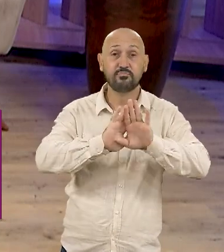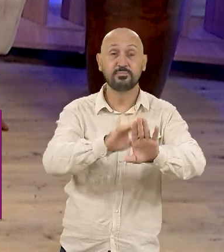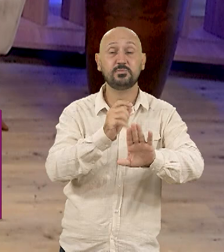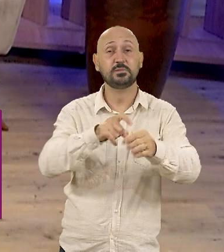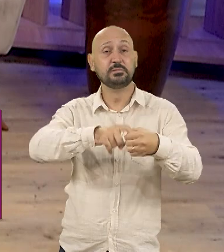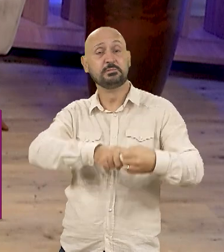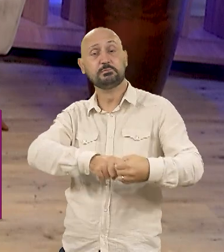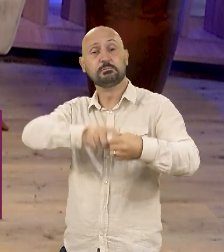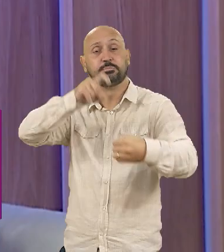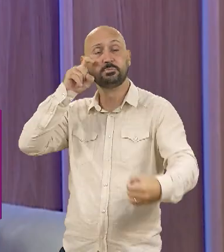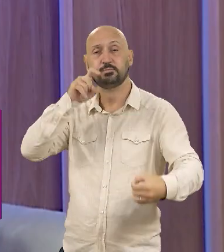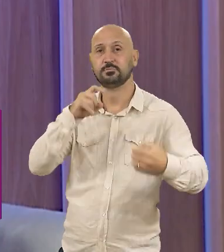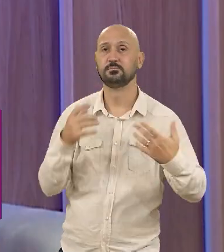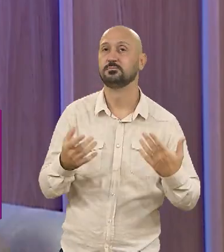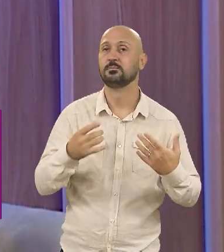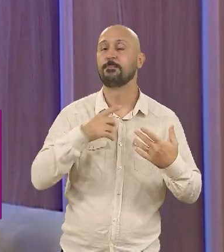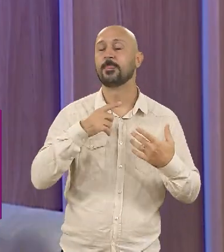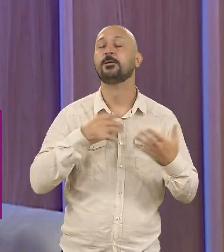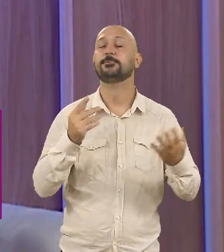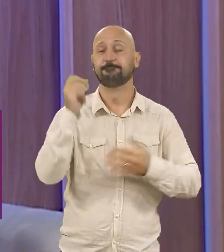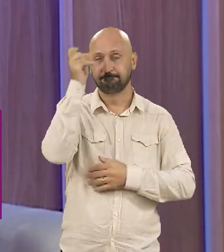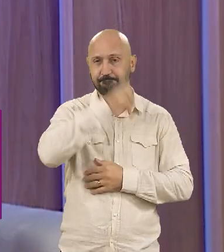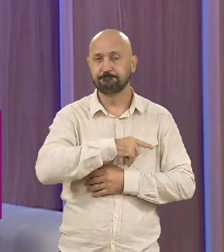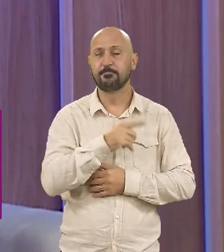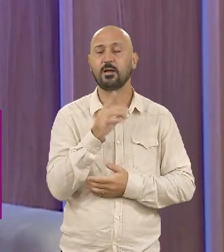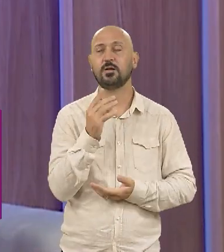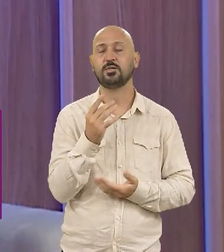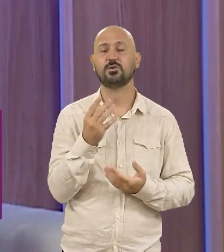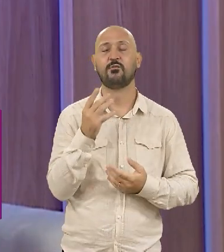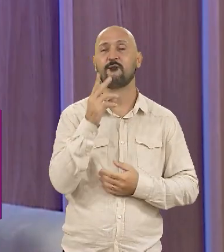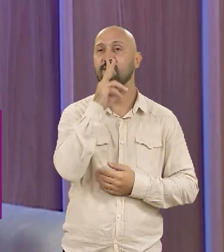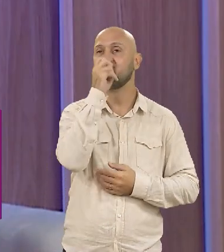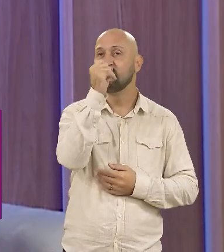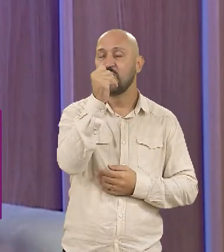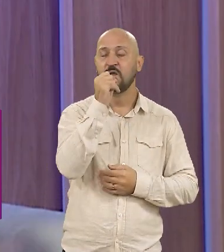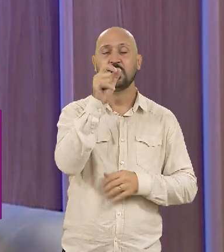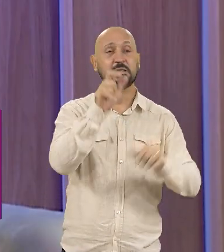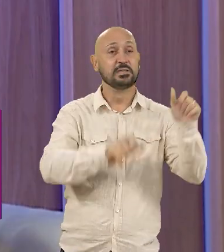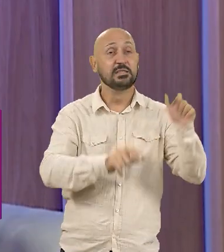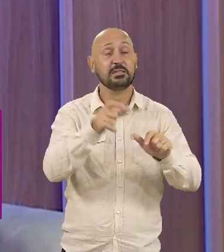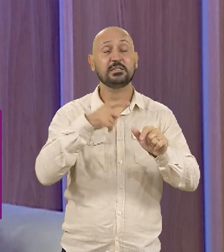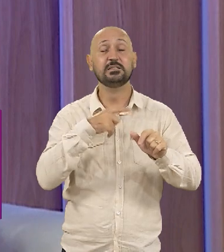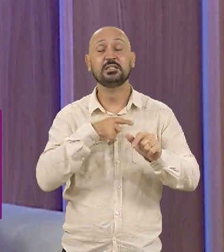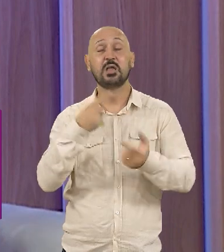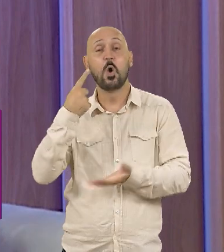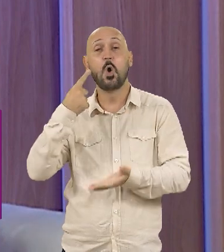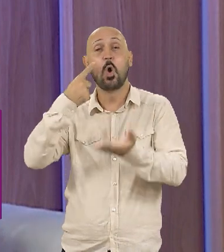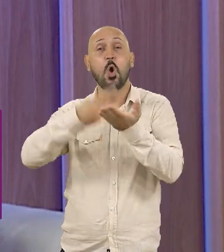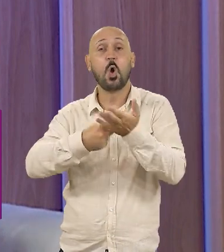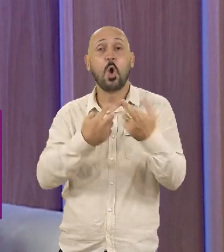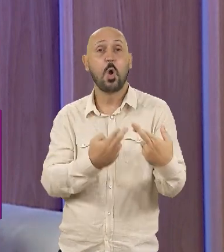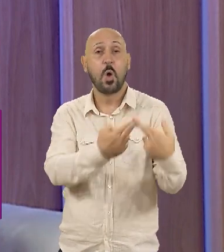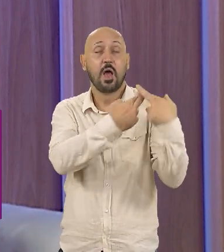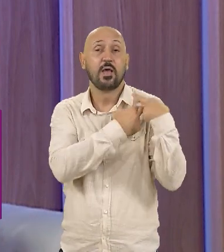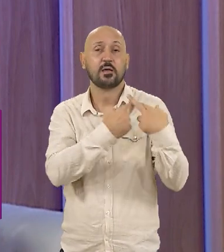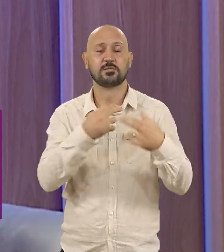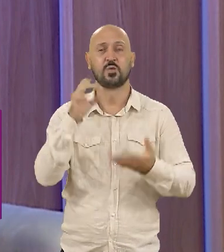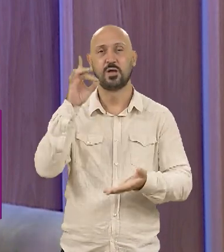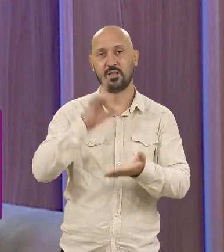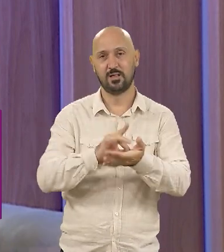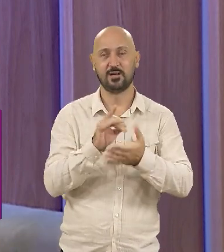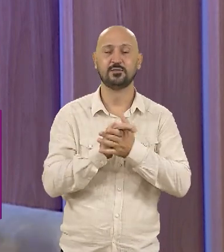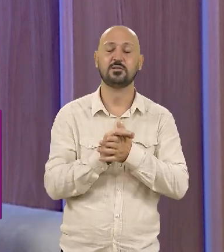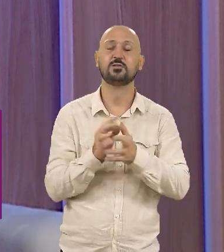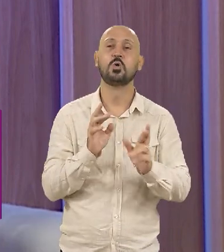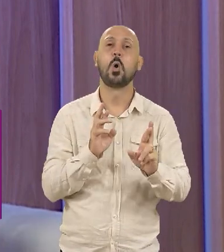entendo que hoje existe uma dificuldade muito grande, né, das pessoas em assumirem o compromisso com a sua realidade.